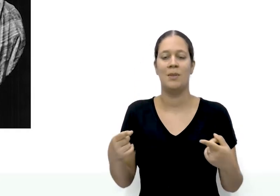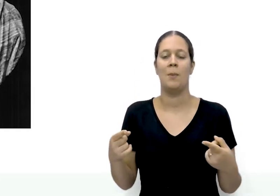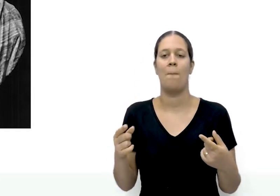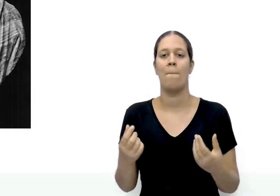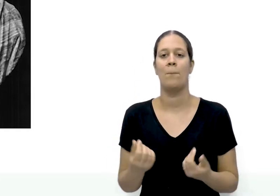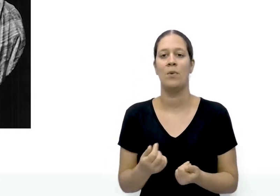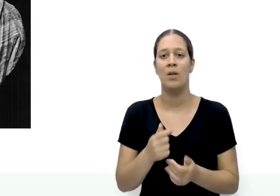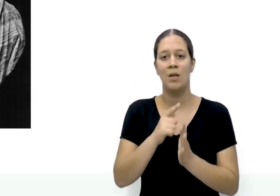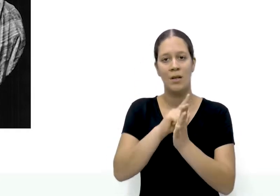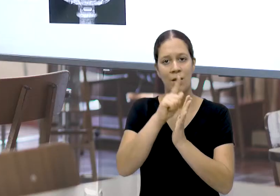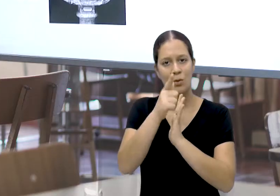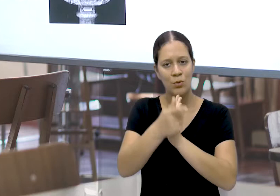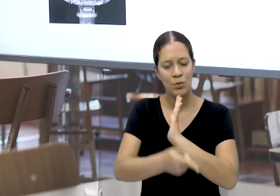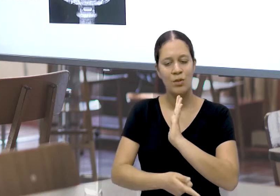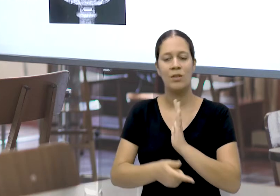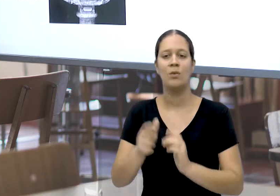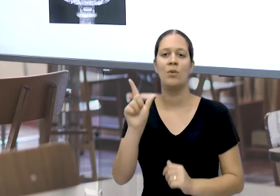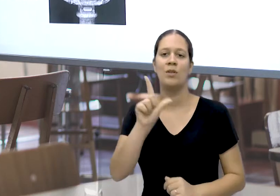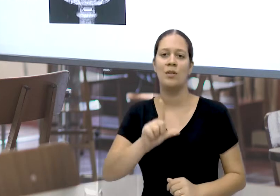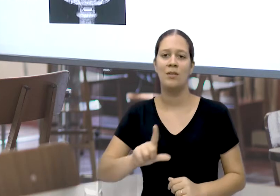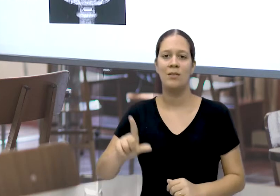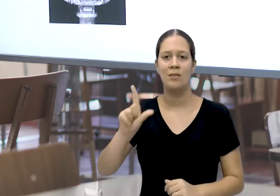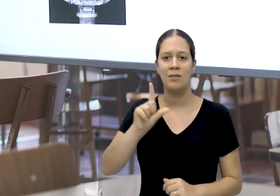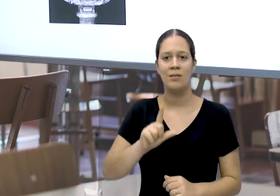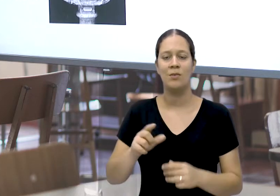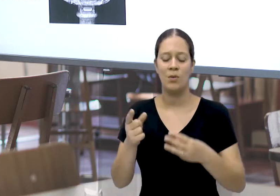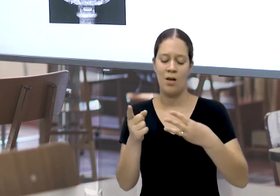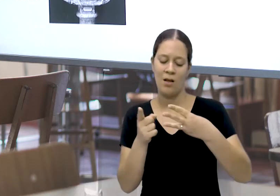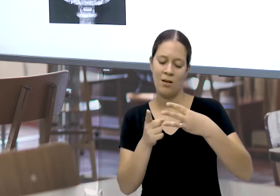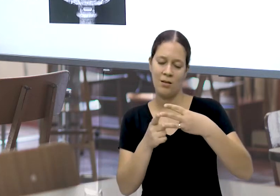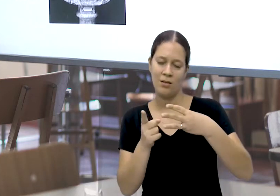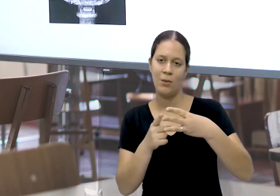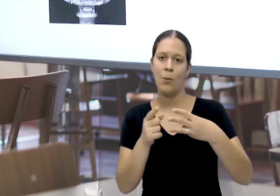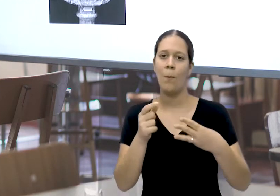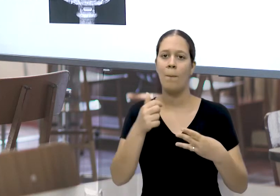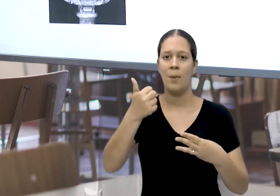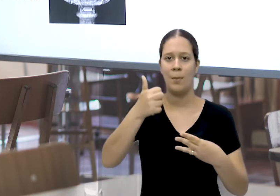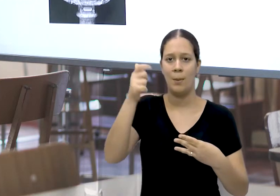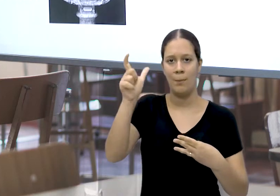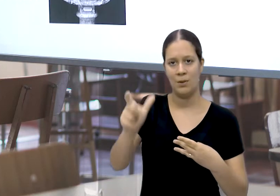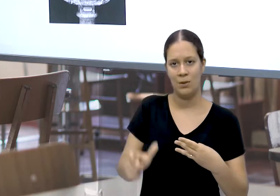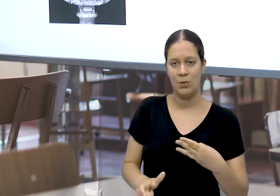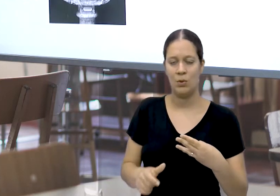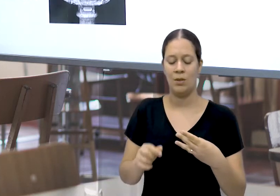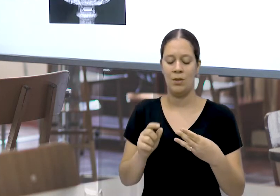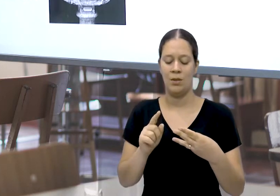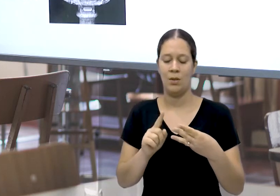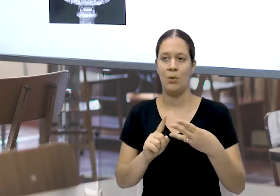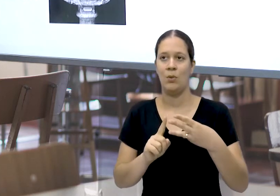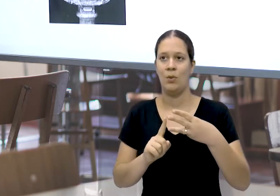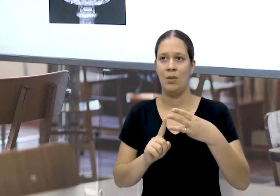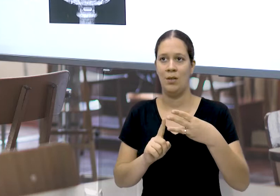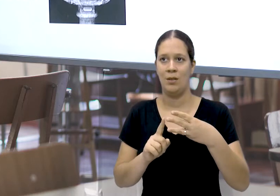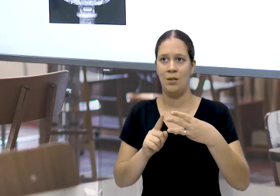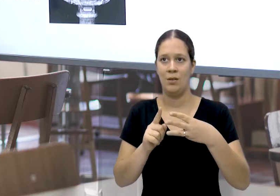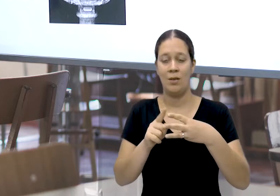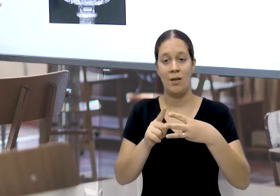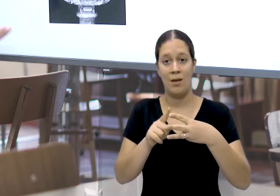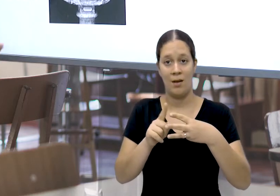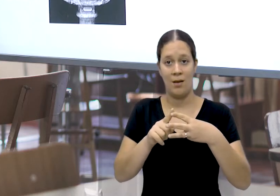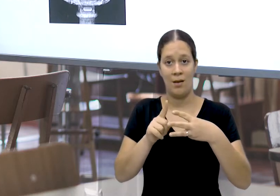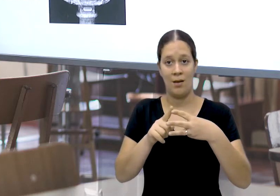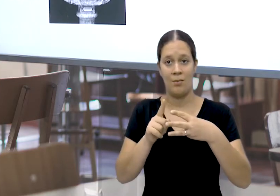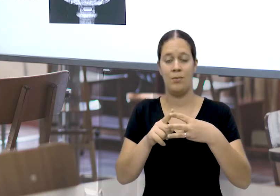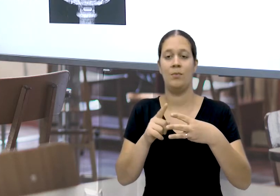grandes eventos. E o gênero literário, o texto literário, gênero